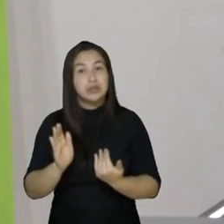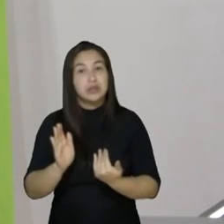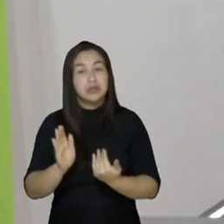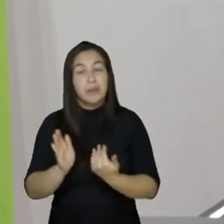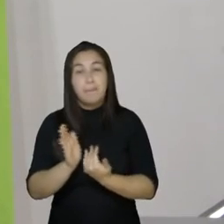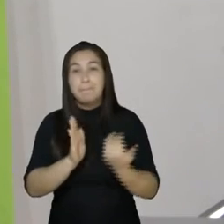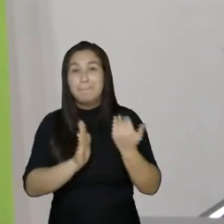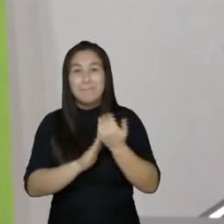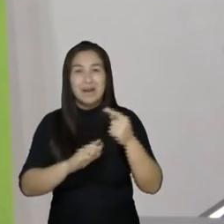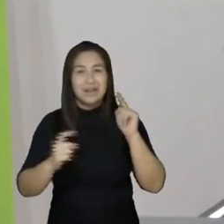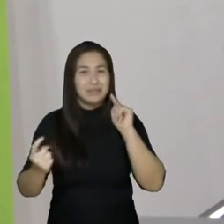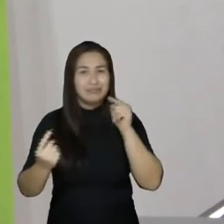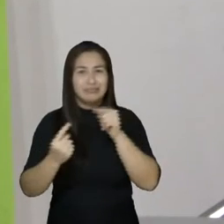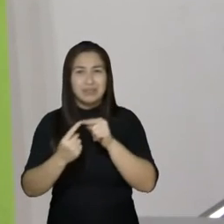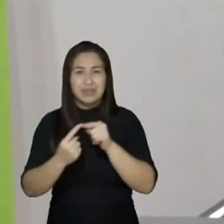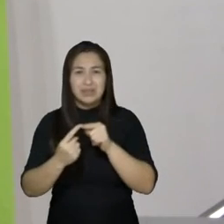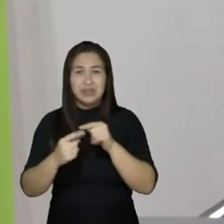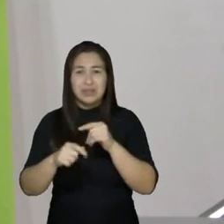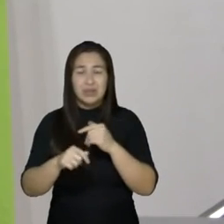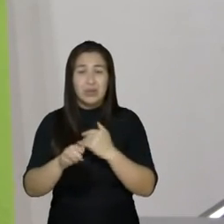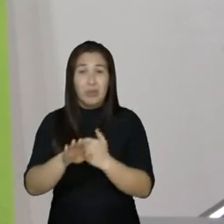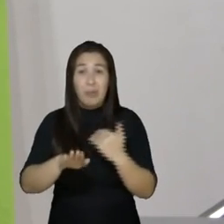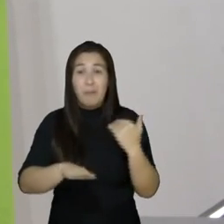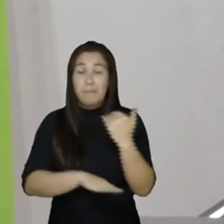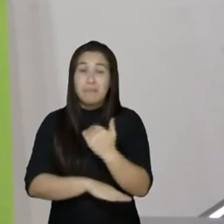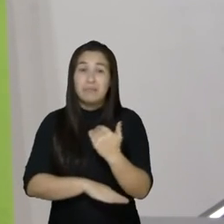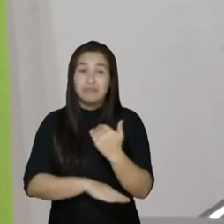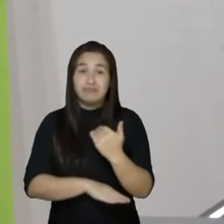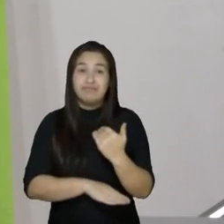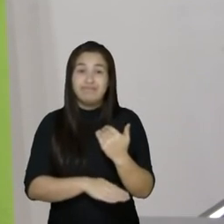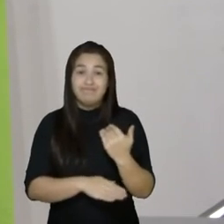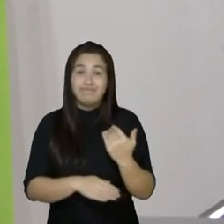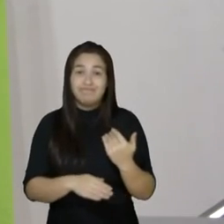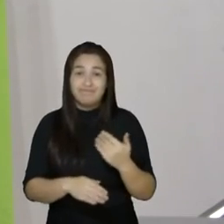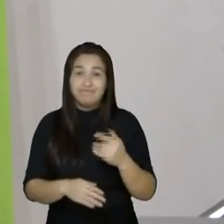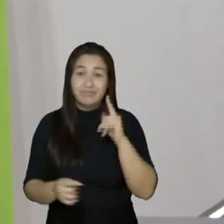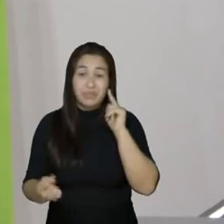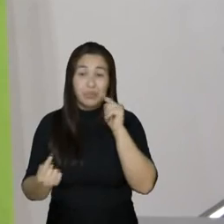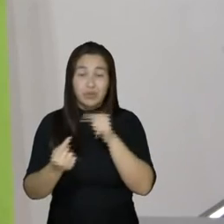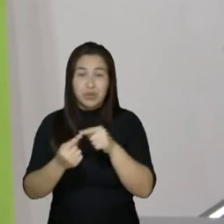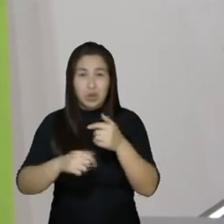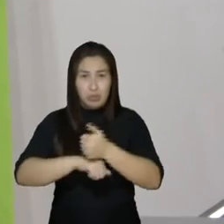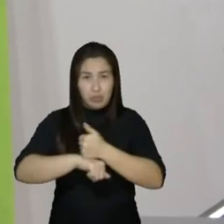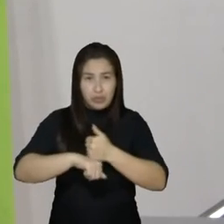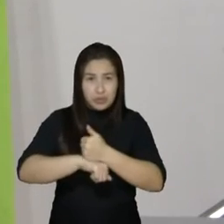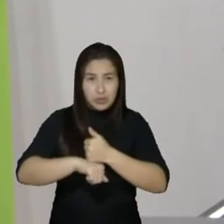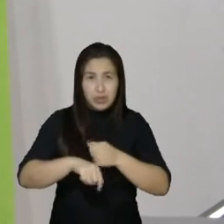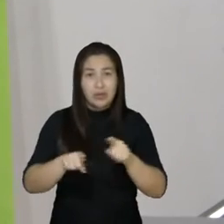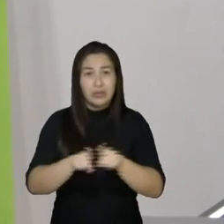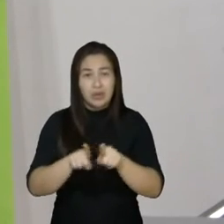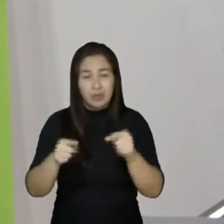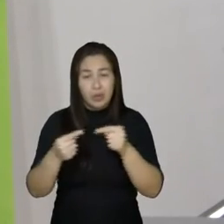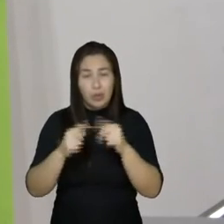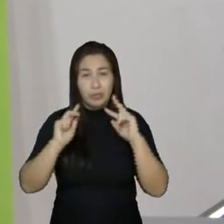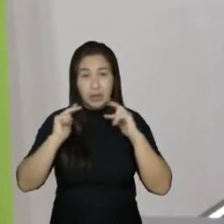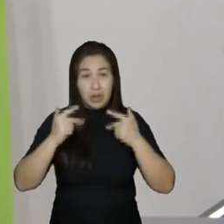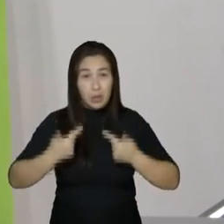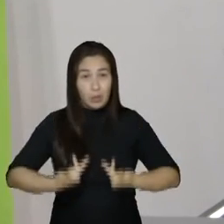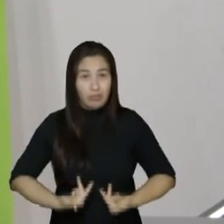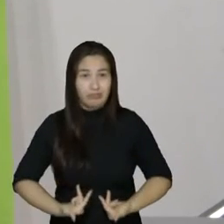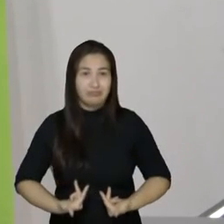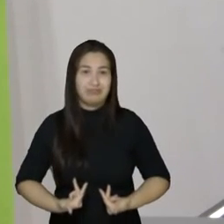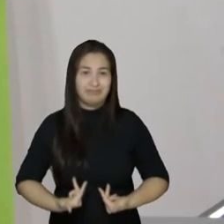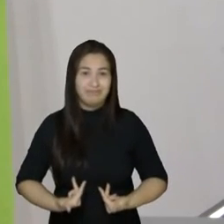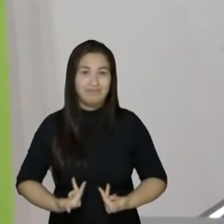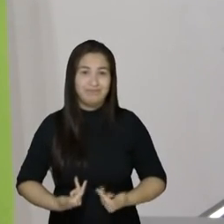missão profissional, tem que fazer uma missão humanitária. Humanitária, como